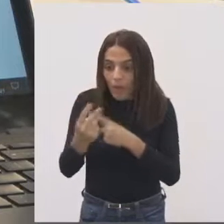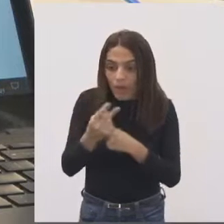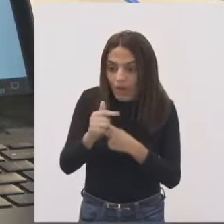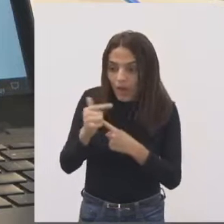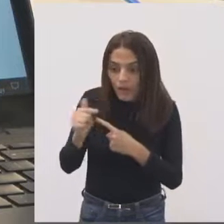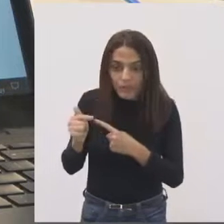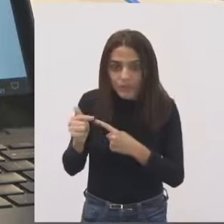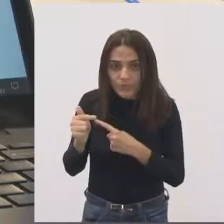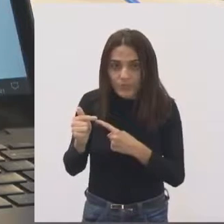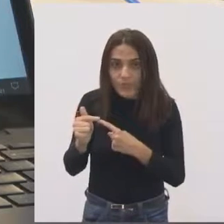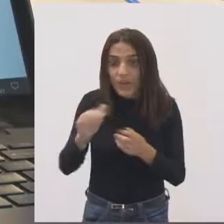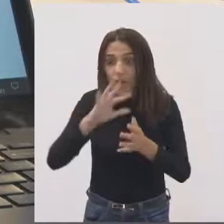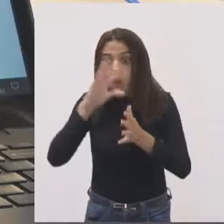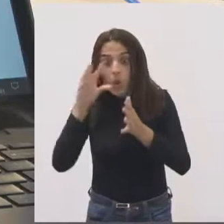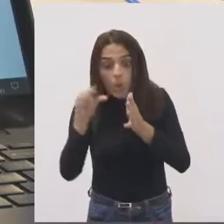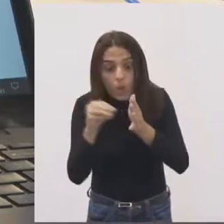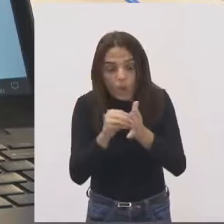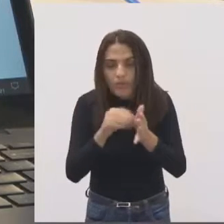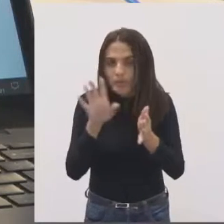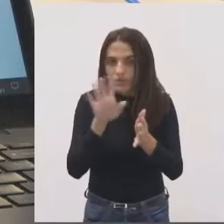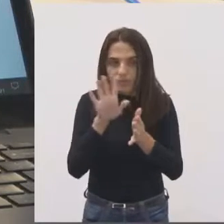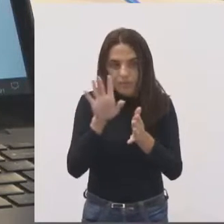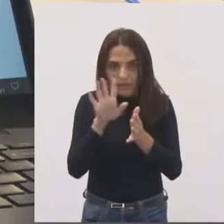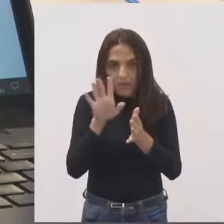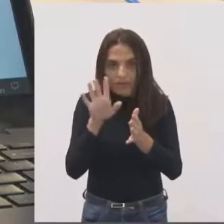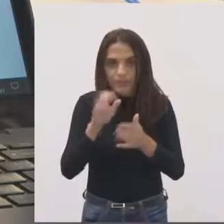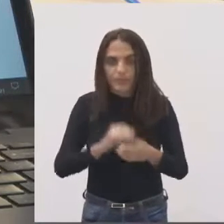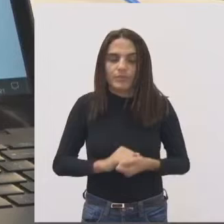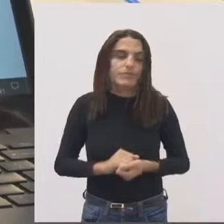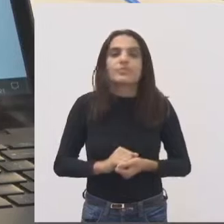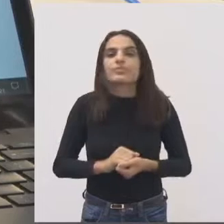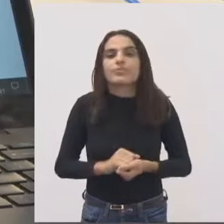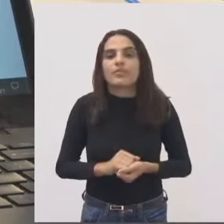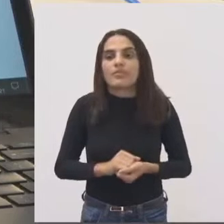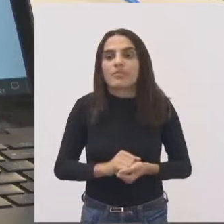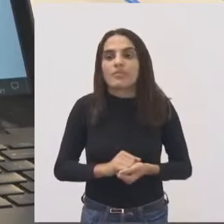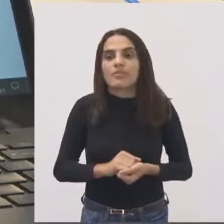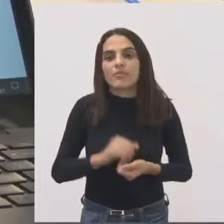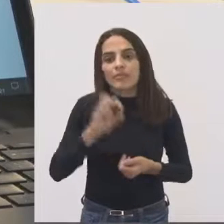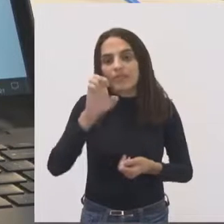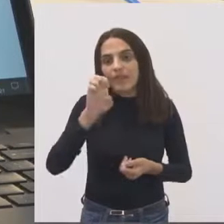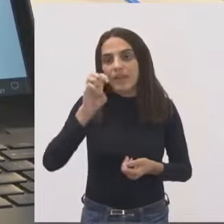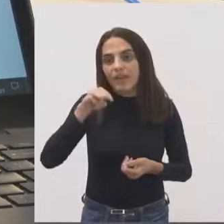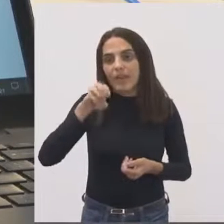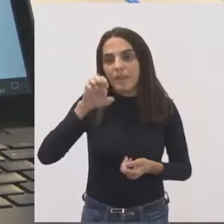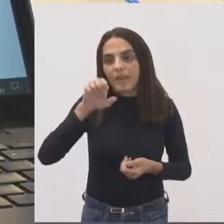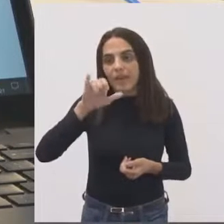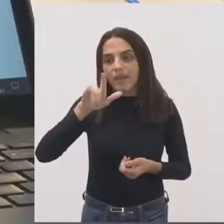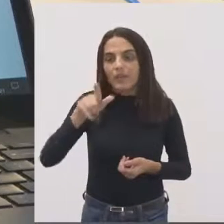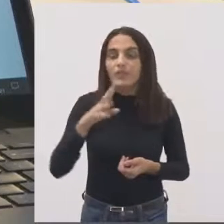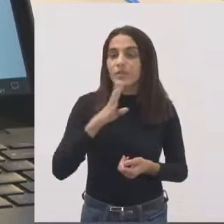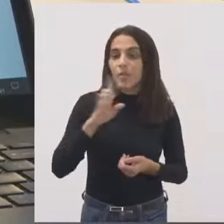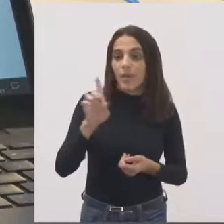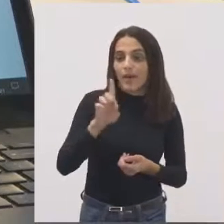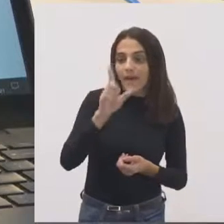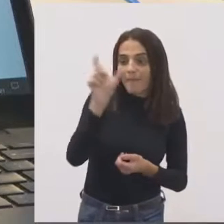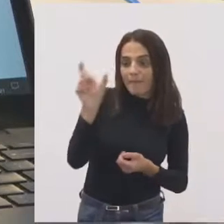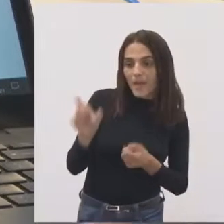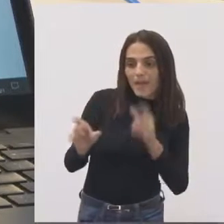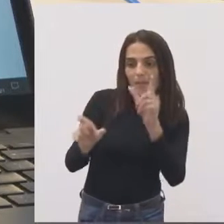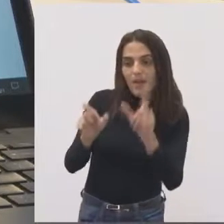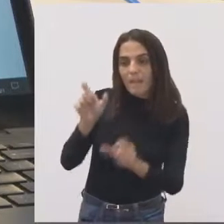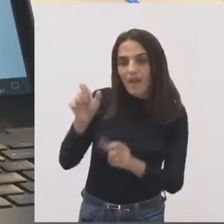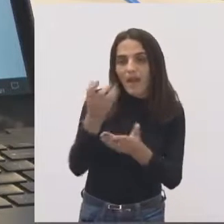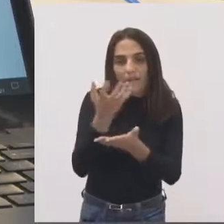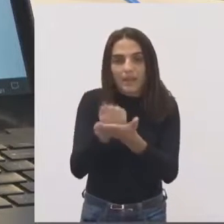não. Sempre evite sites maliciosos, né? Clicar em e-mails que você não conhece a pessoa. Mesmo se conhece a pessoa, se for uma coisa